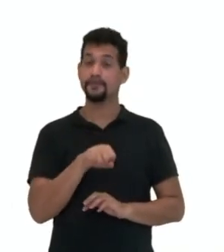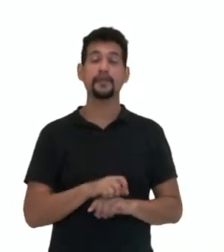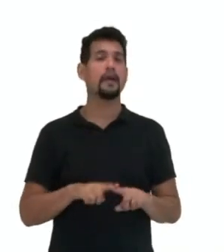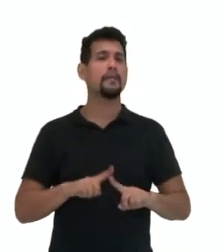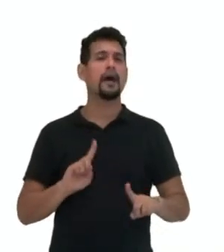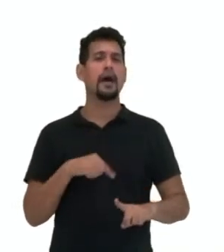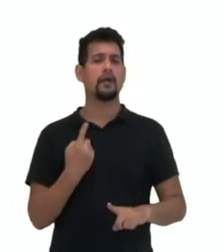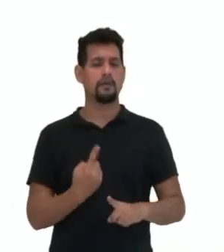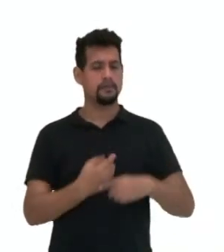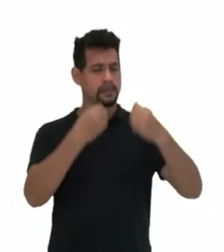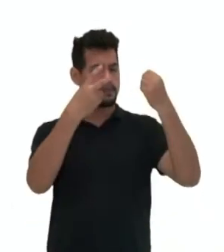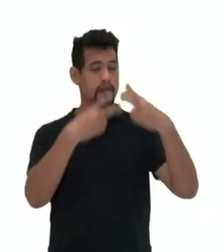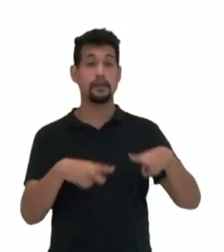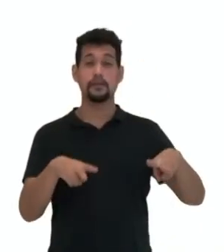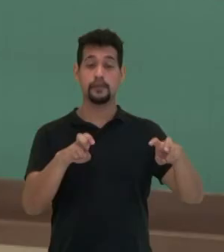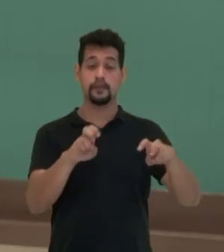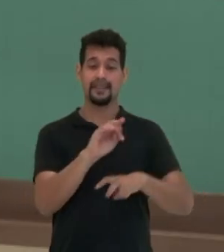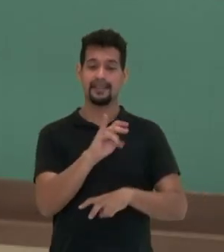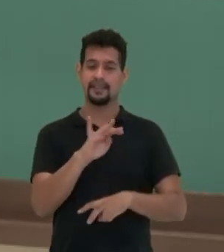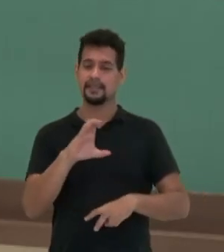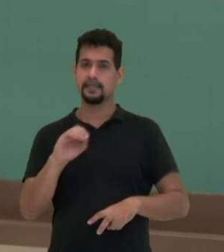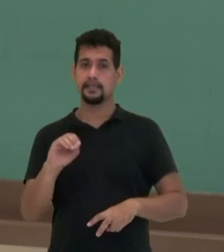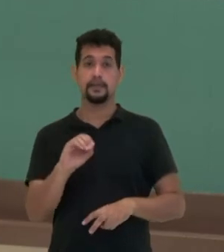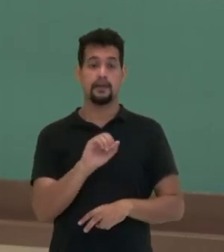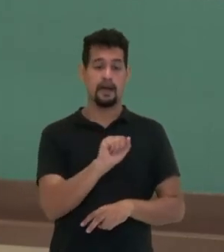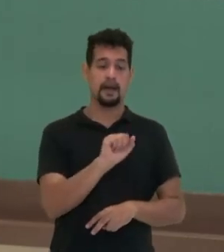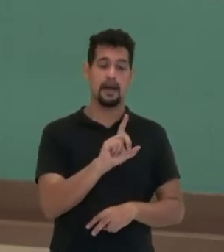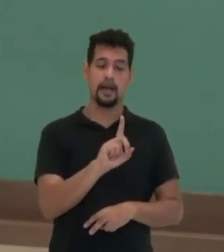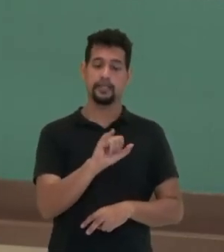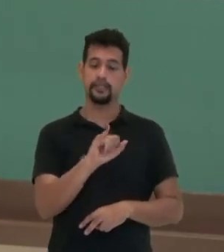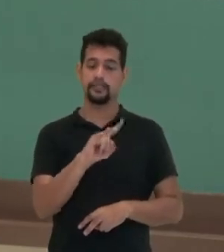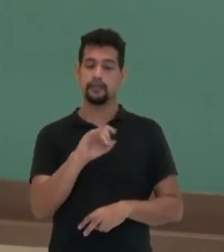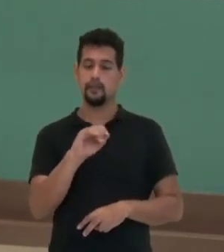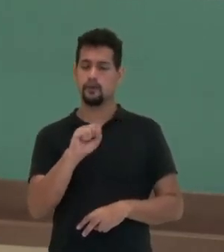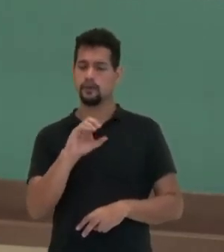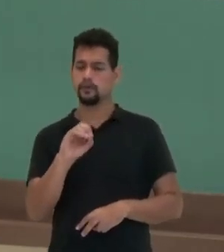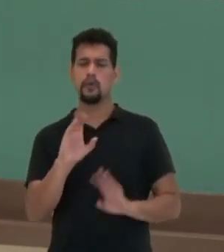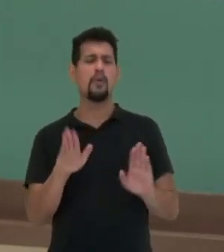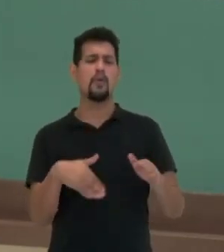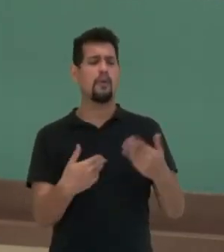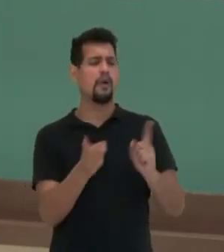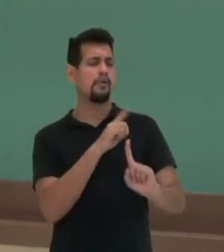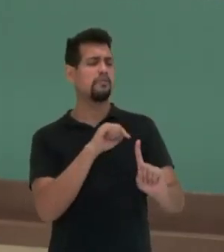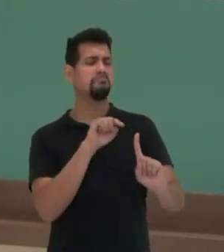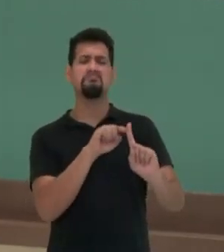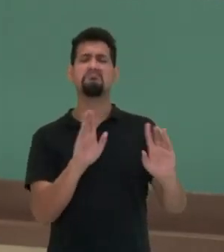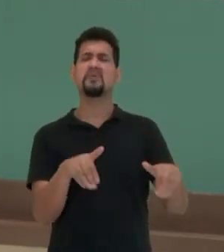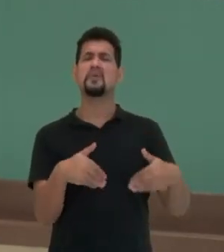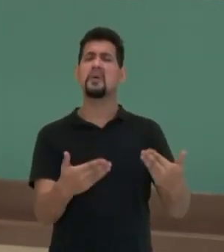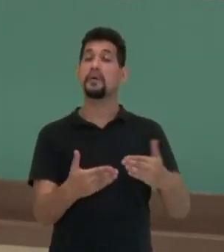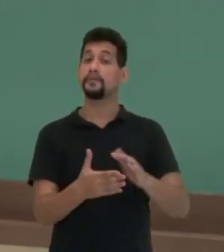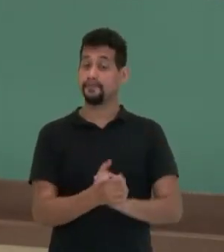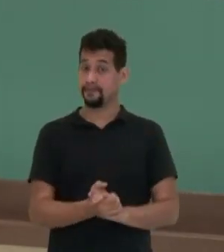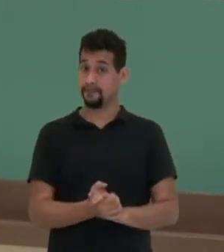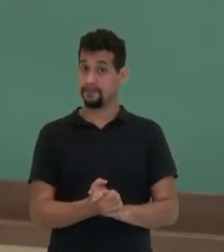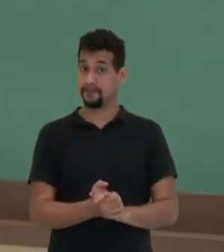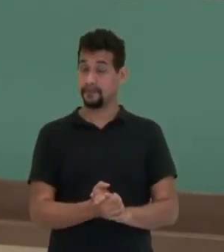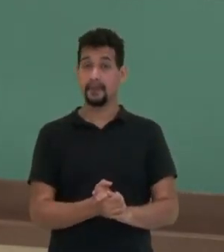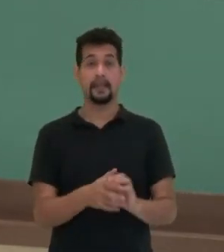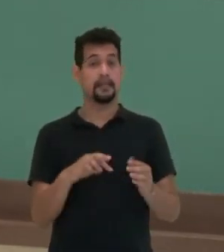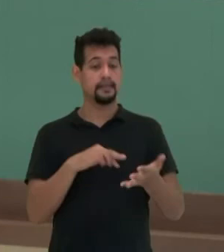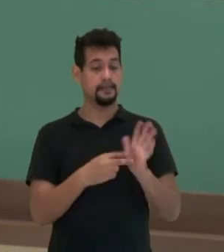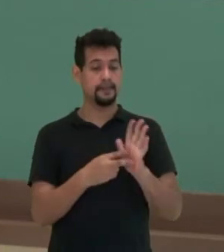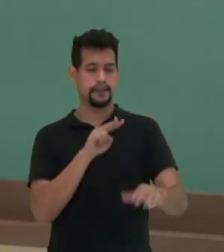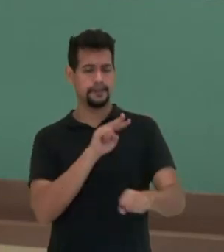Agora, nós vamos falar sobre o tecido conjuntivo adiposo. Qual é a função desse tecido? A função é de